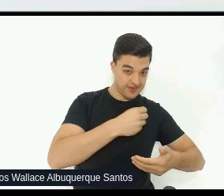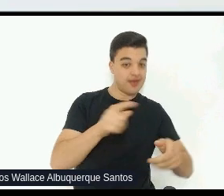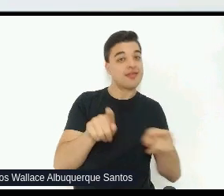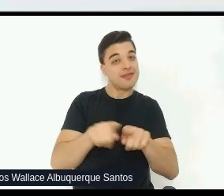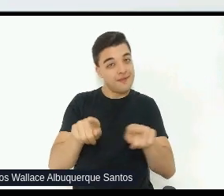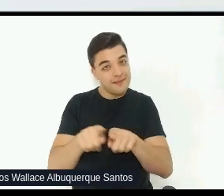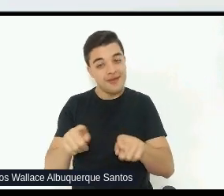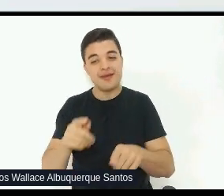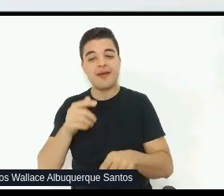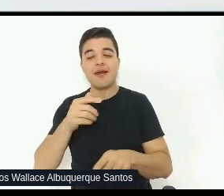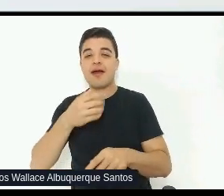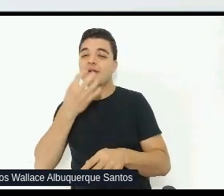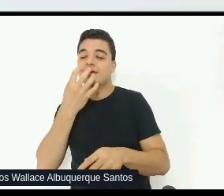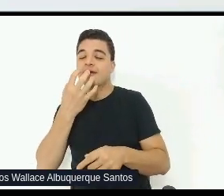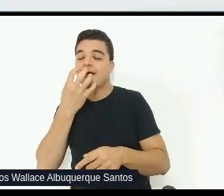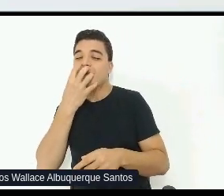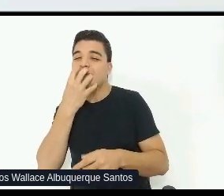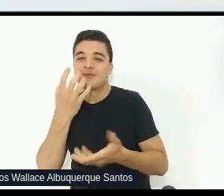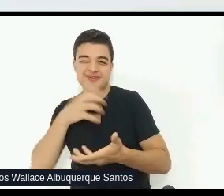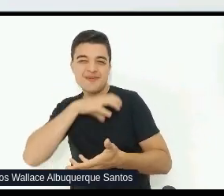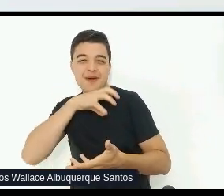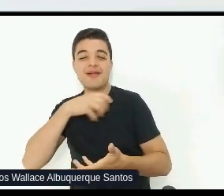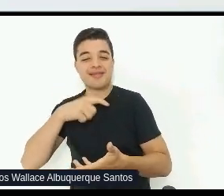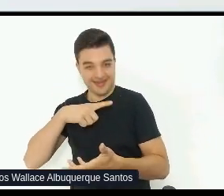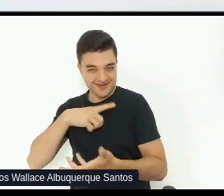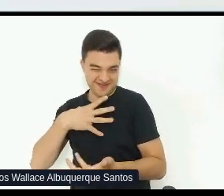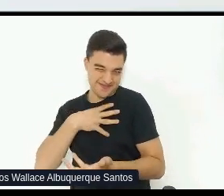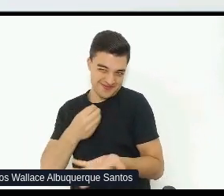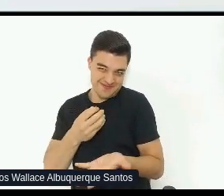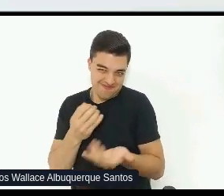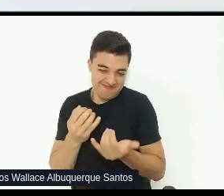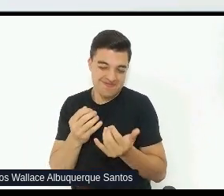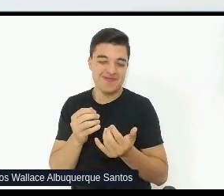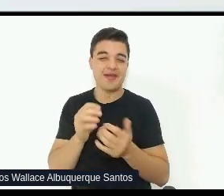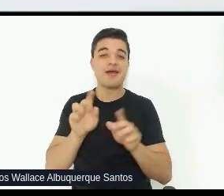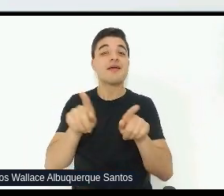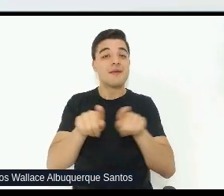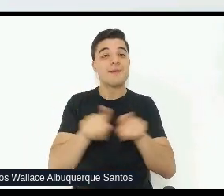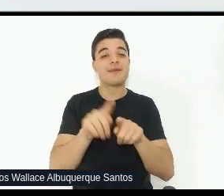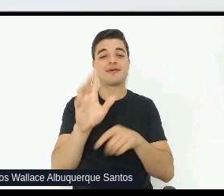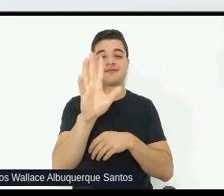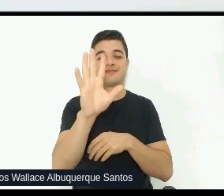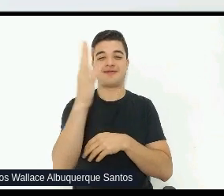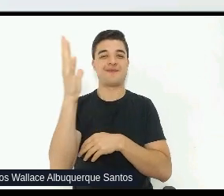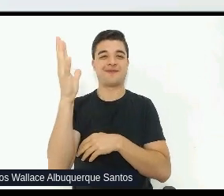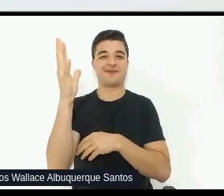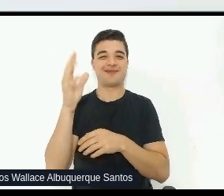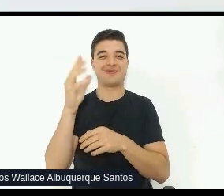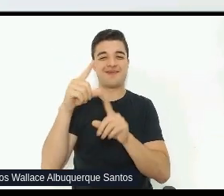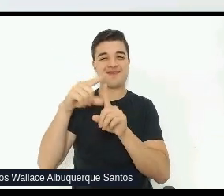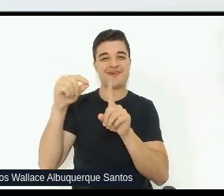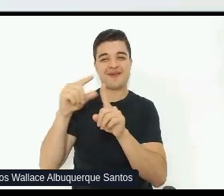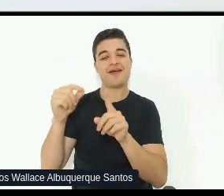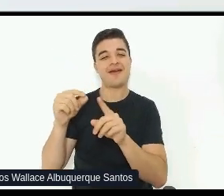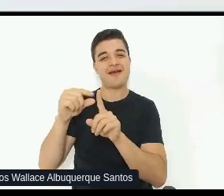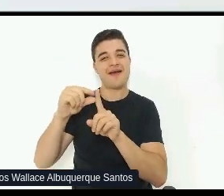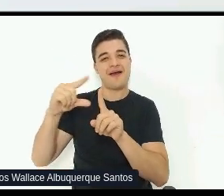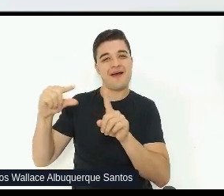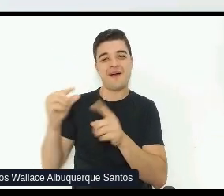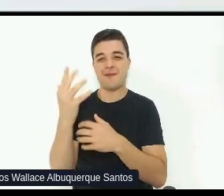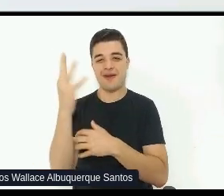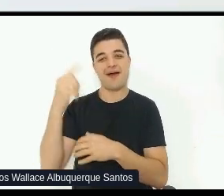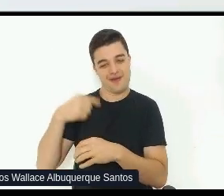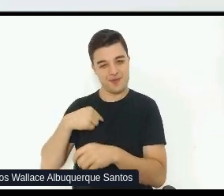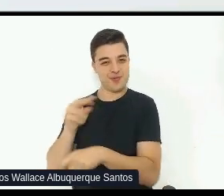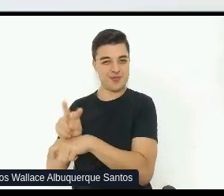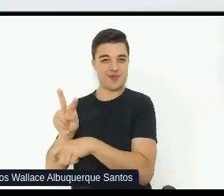mãe. Eu sou mineira de Belo Horizonte, mas eu sou nômade. Eu estou falando com vocês aqui de São Luís, no Maranhão. E